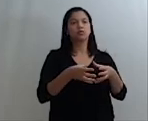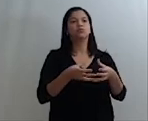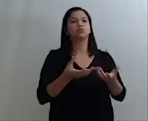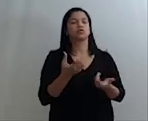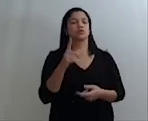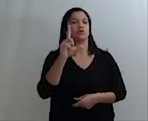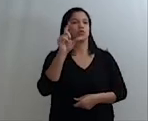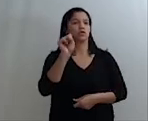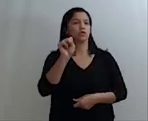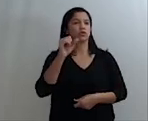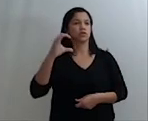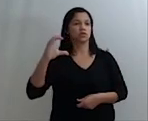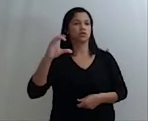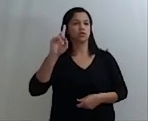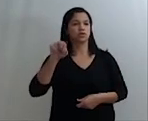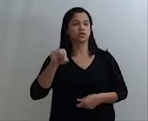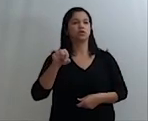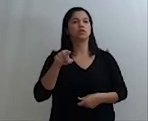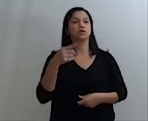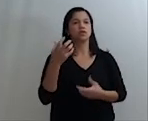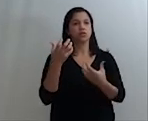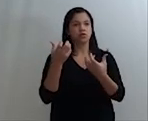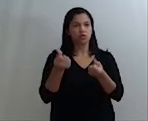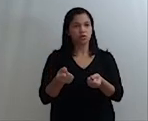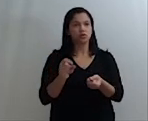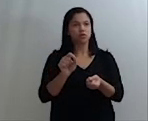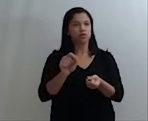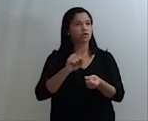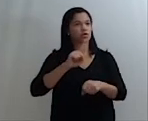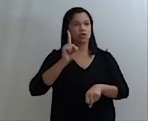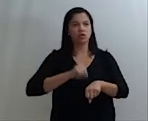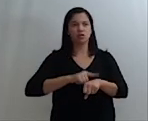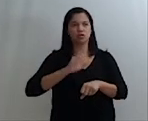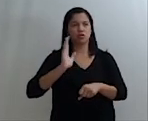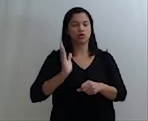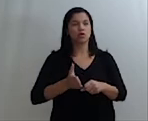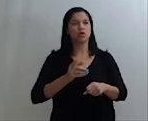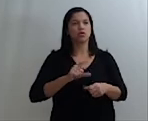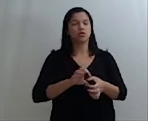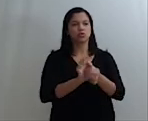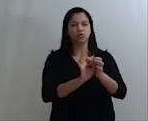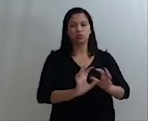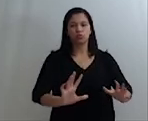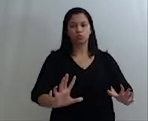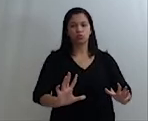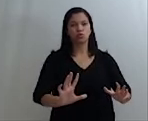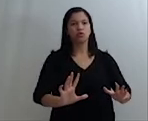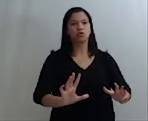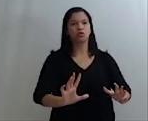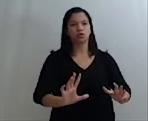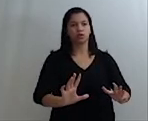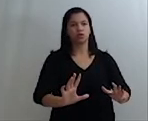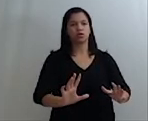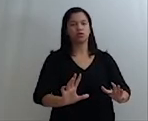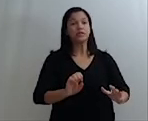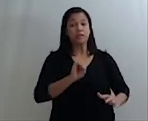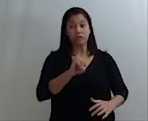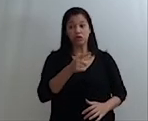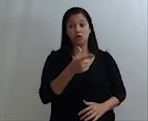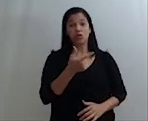liminar anteriormente deferida para determinar a imediata expedição de avará de cura em seu favor se por outro motivo não estiver